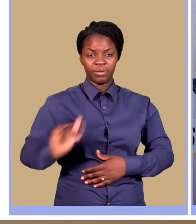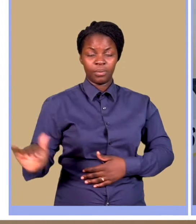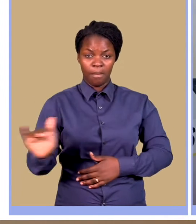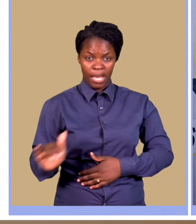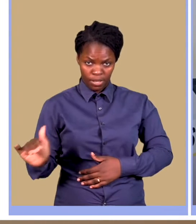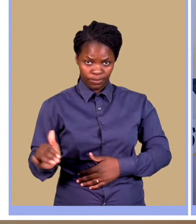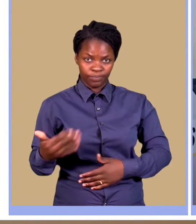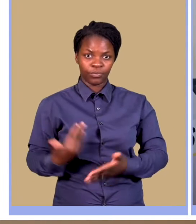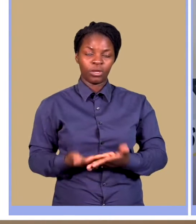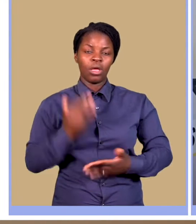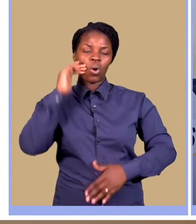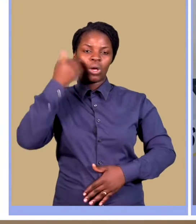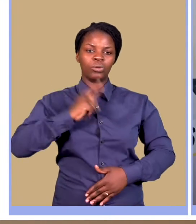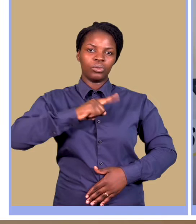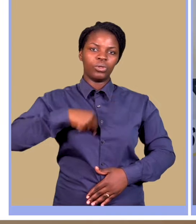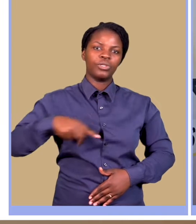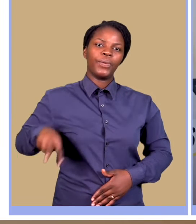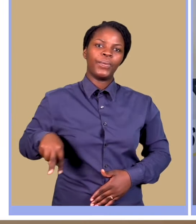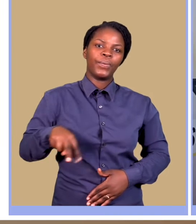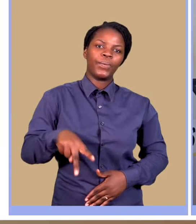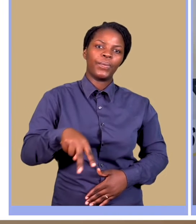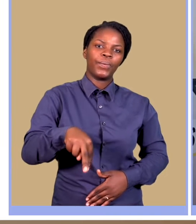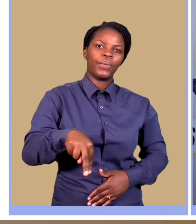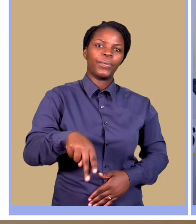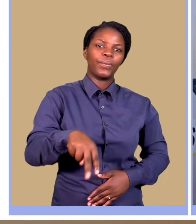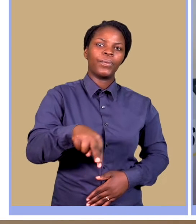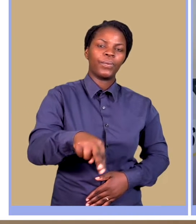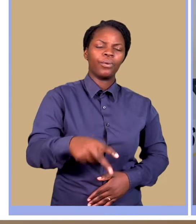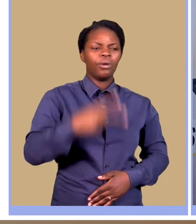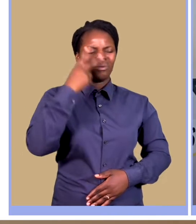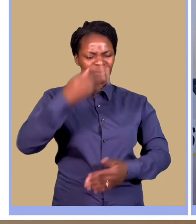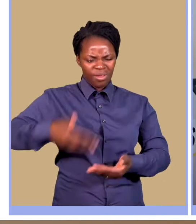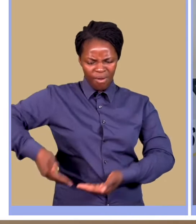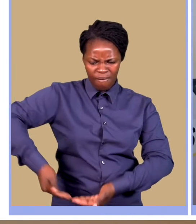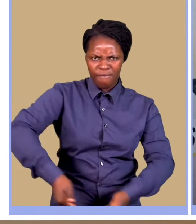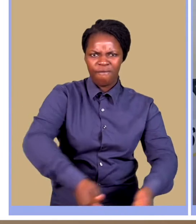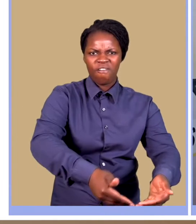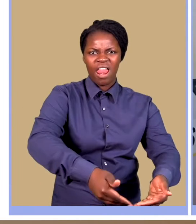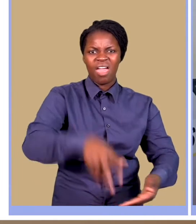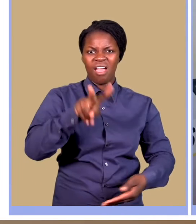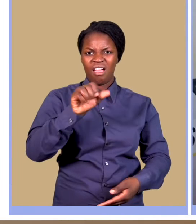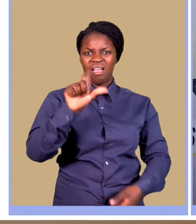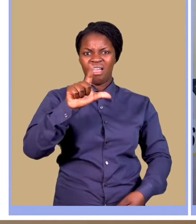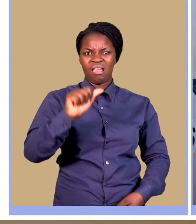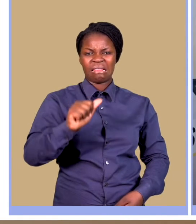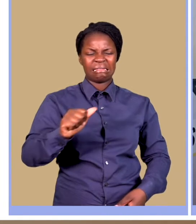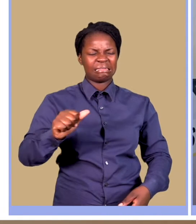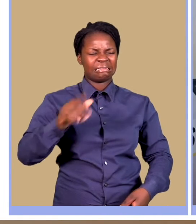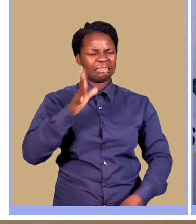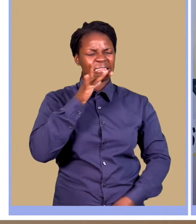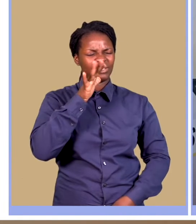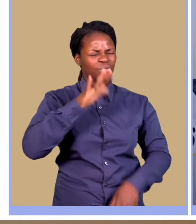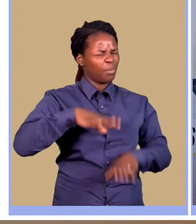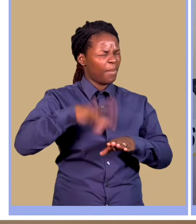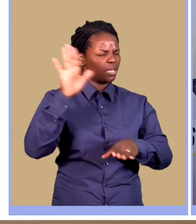de drenagens cheias de lixo. E está lá um lixo muito bem acumulado. E